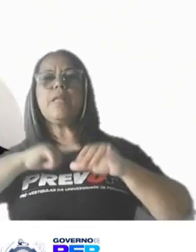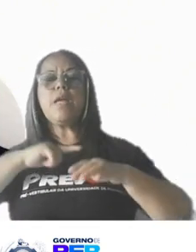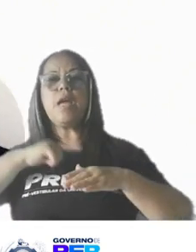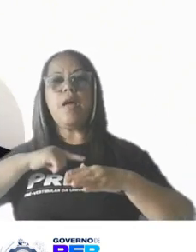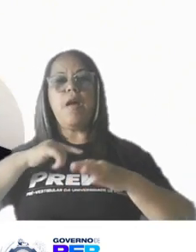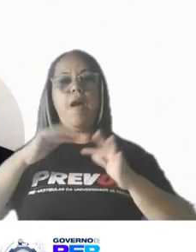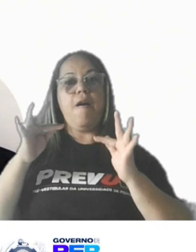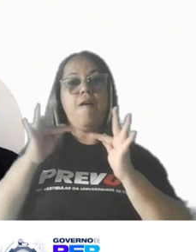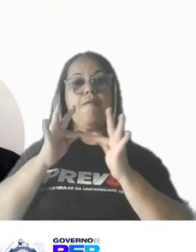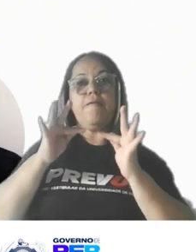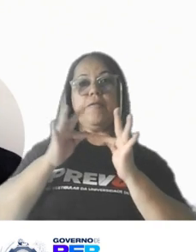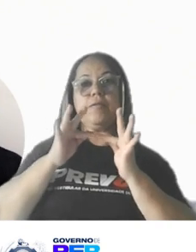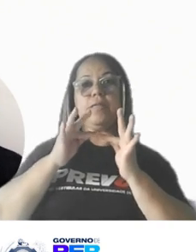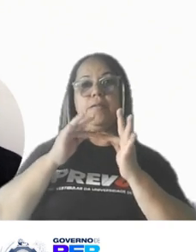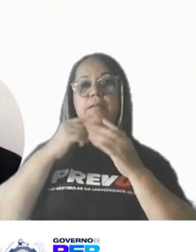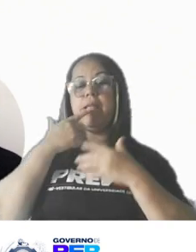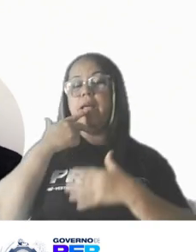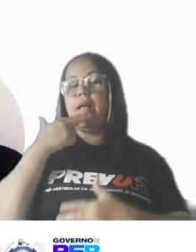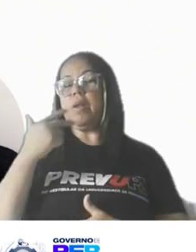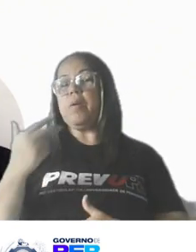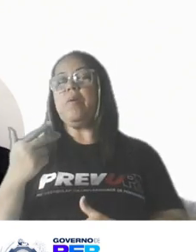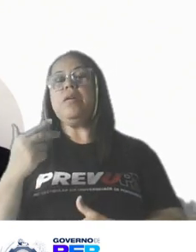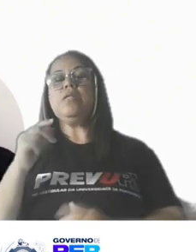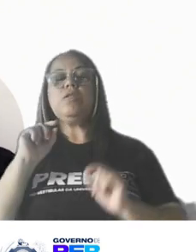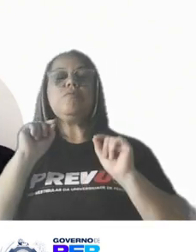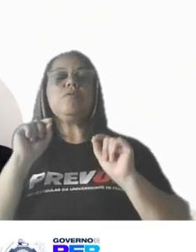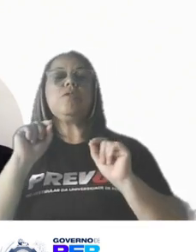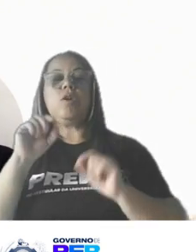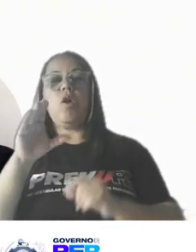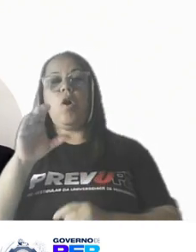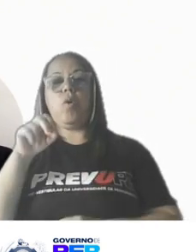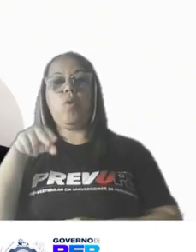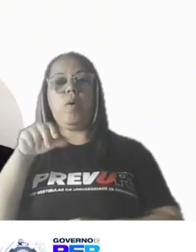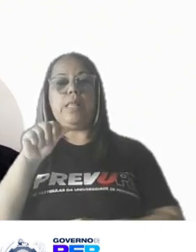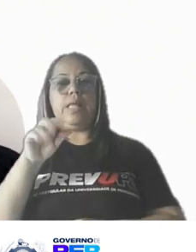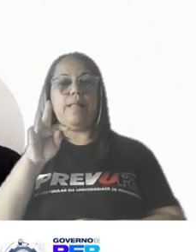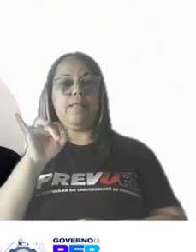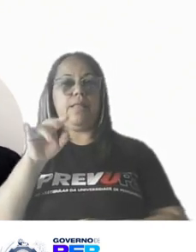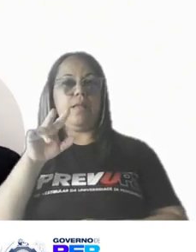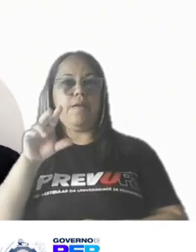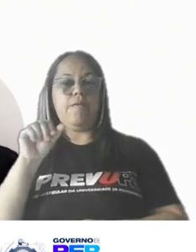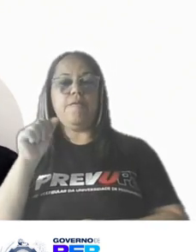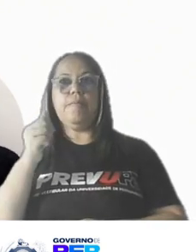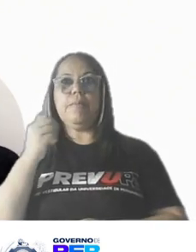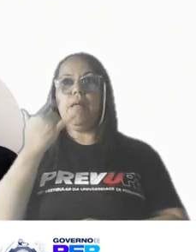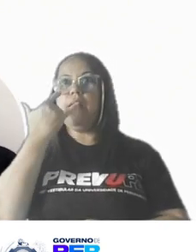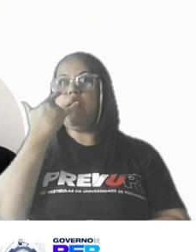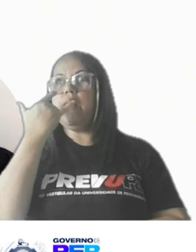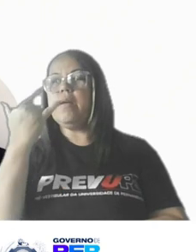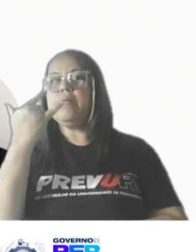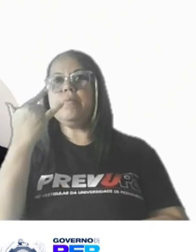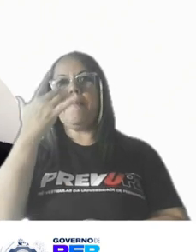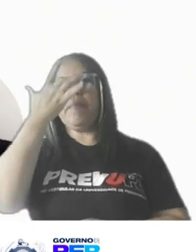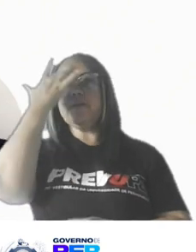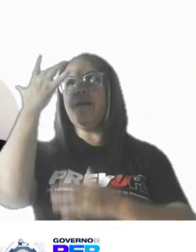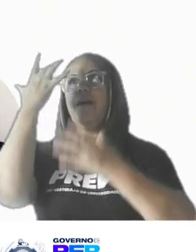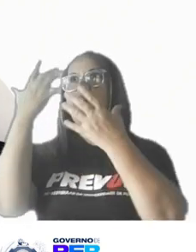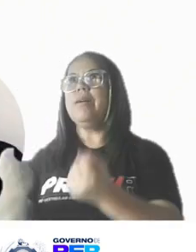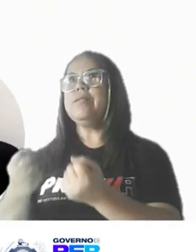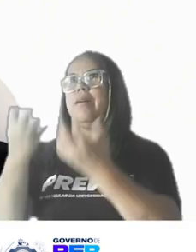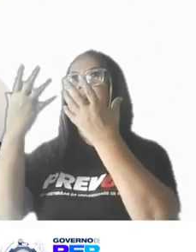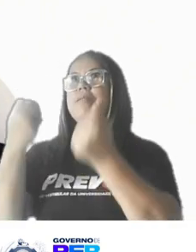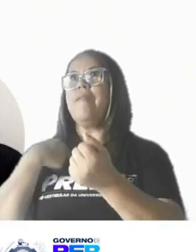função da linguagem predominantemente conativa, que é a função de linguagem que tem o objetivo de convencer